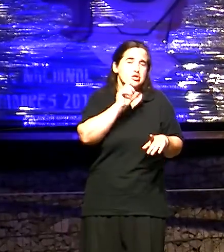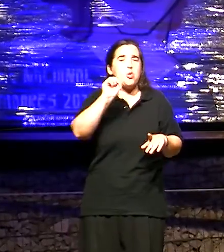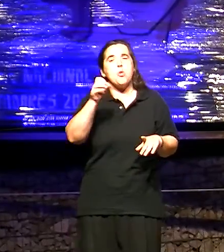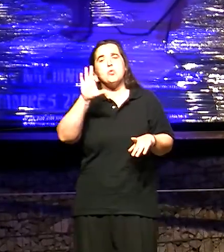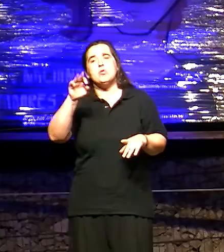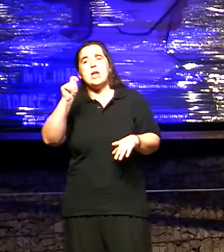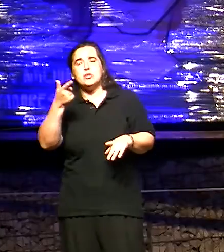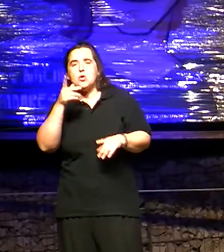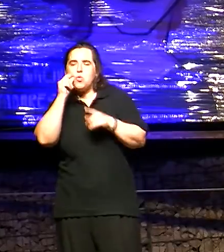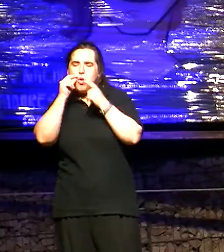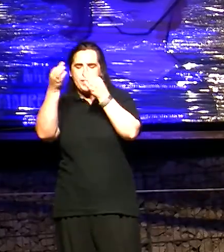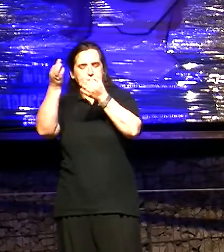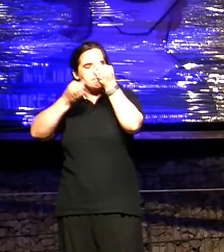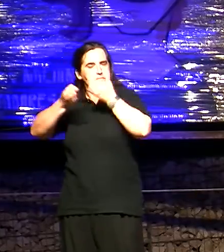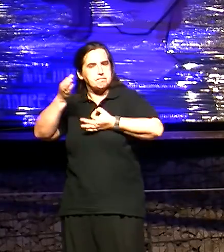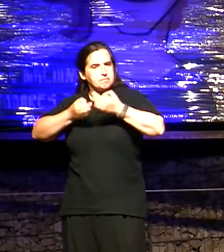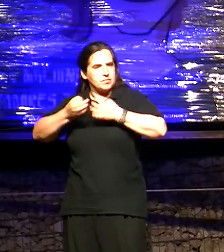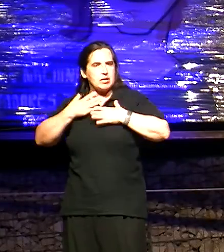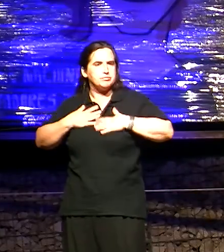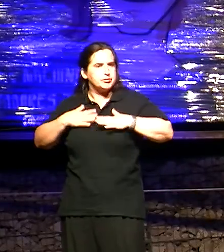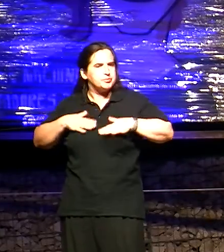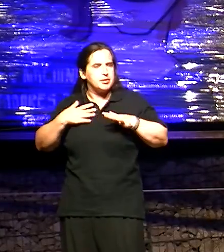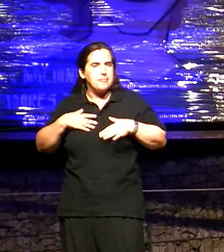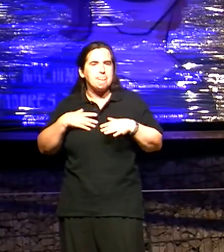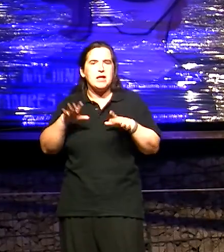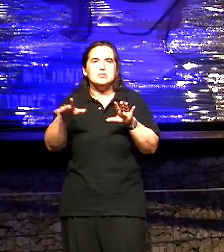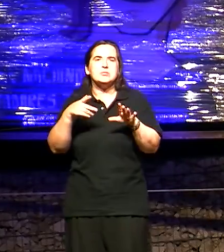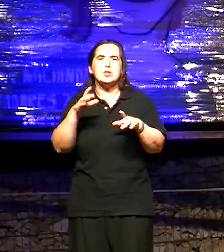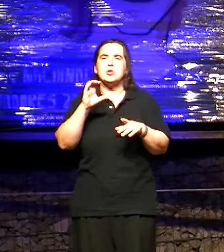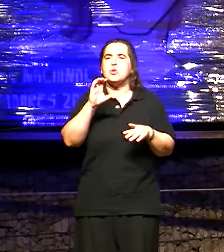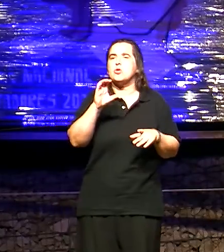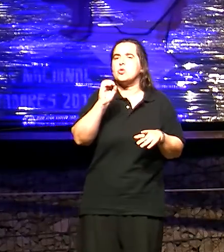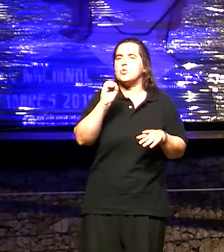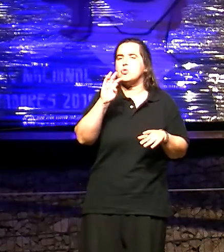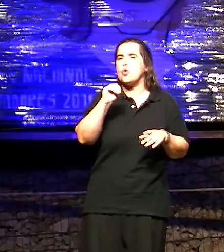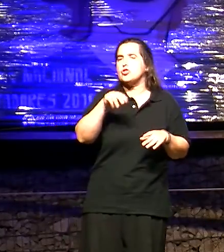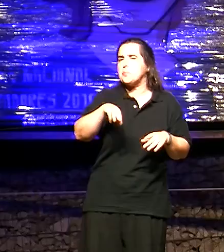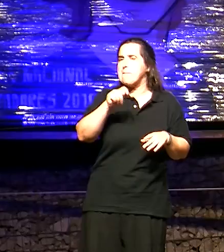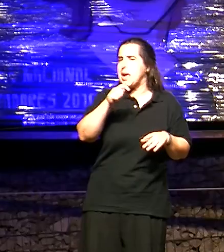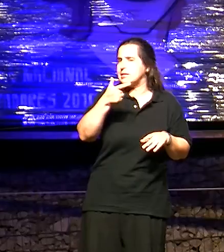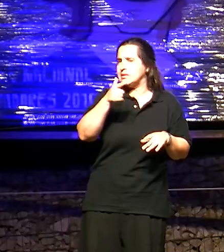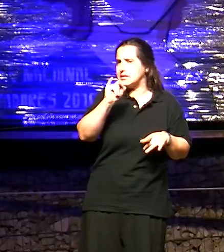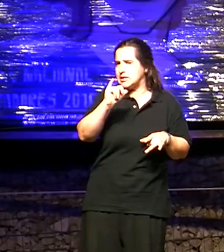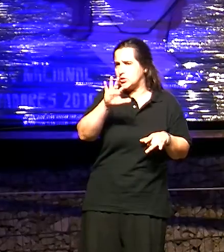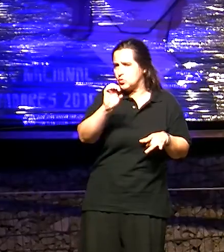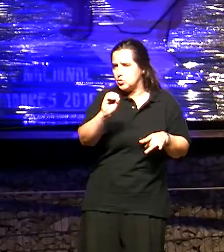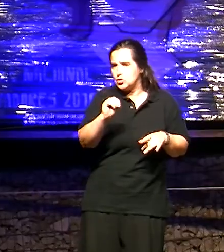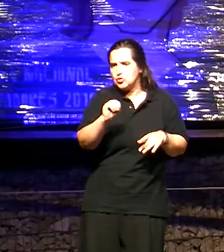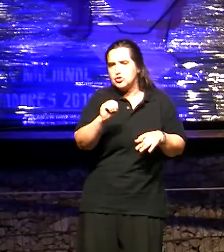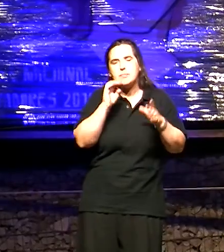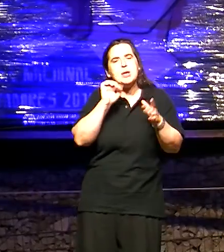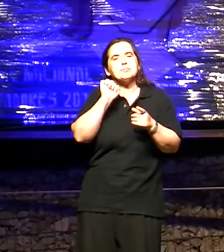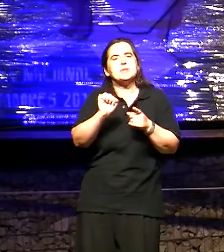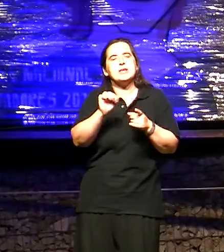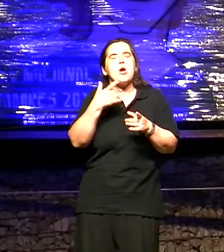da sua imagem e mesmo aqueles que sofrem de hipertricose utilizam os custos médicos ou in the Cosmos o objetivo é procurar